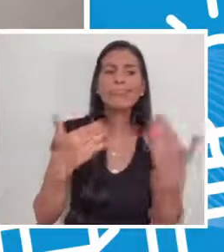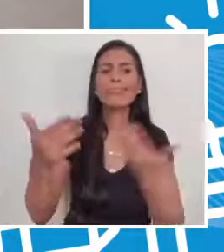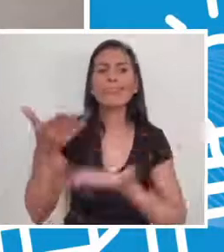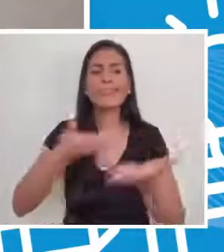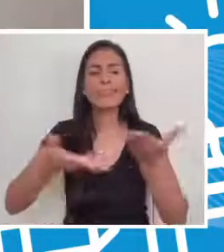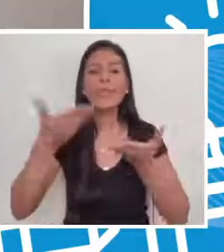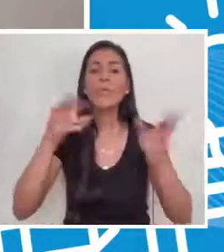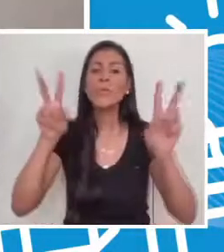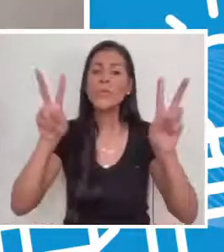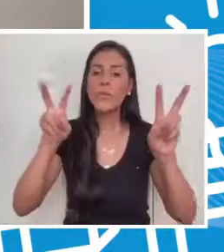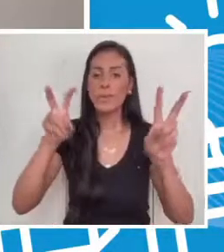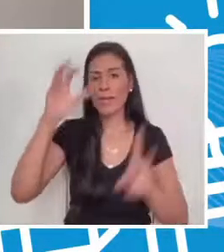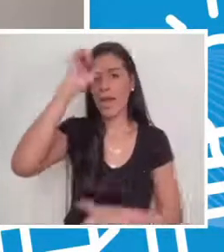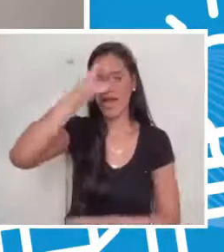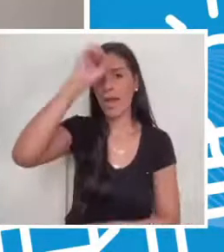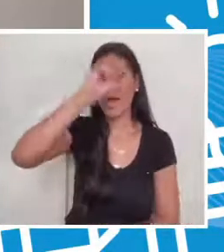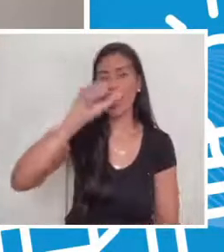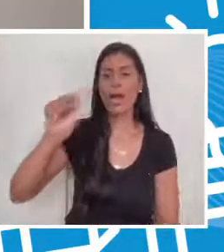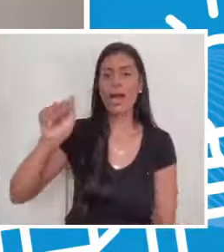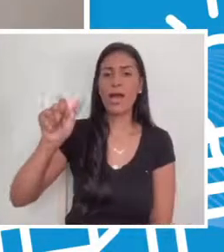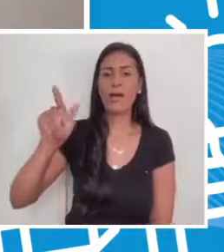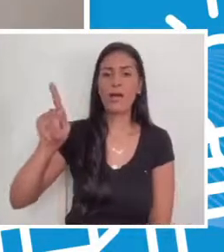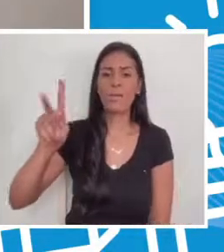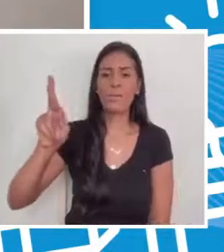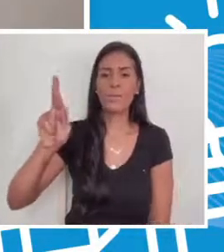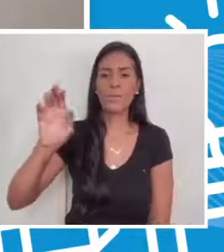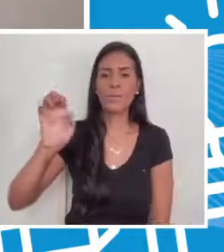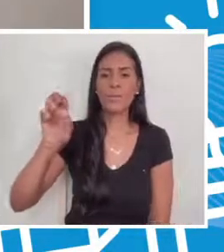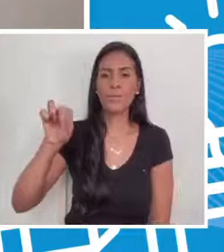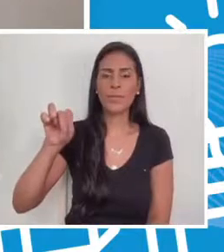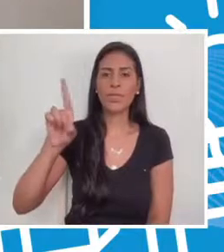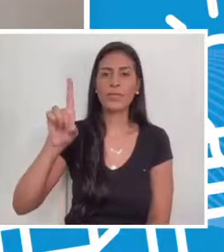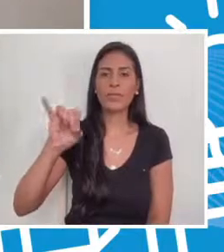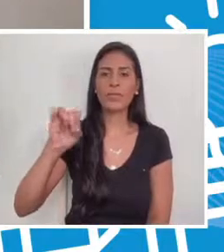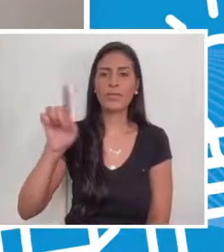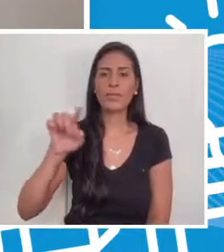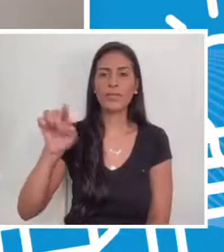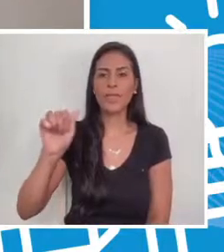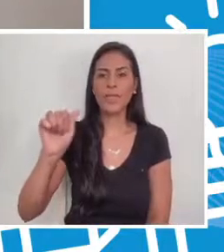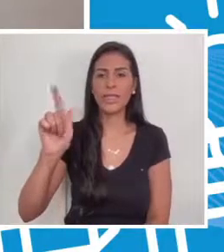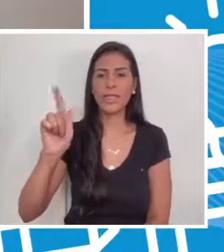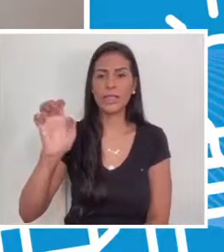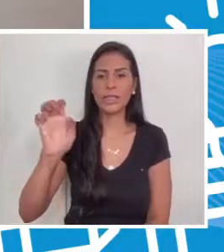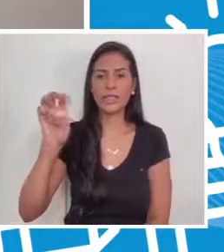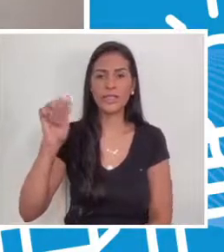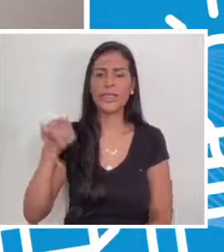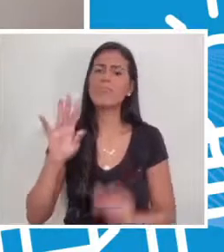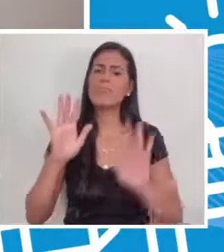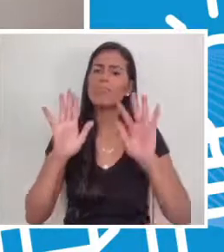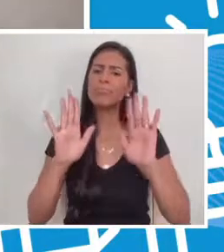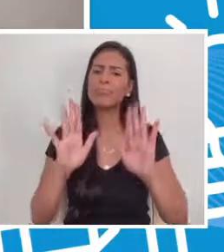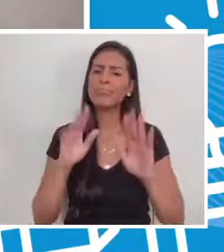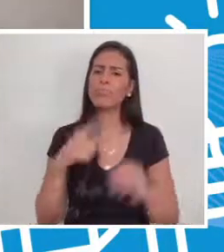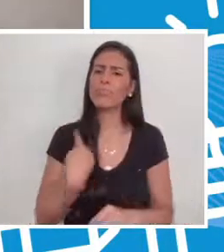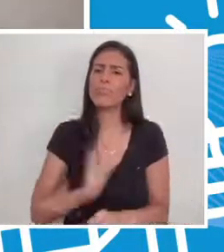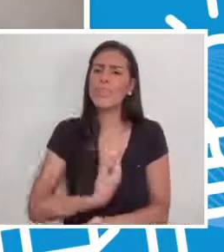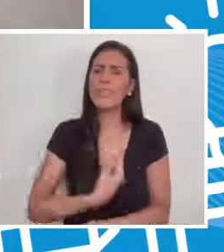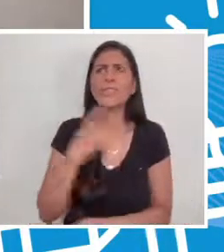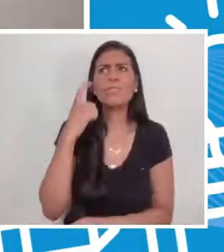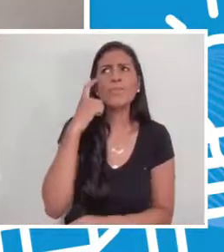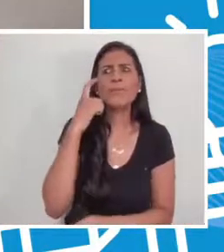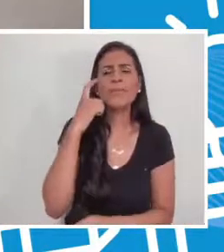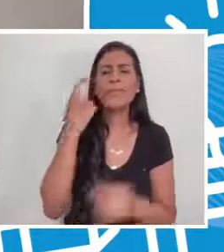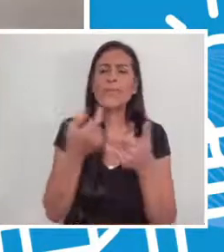gente pensou em questões que são questões simples de serem feitas, certo?